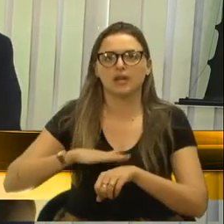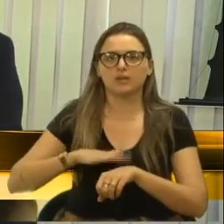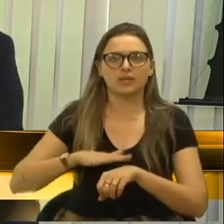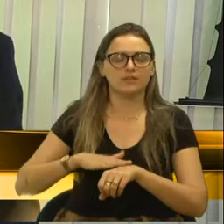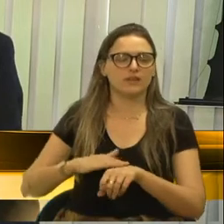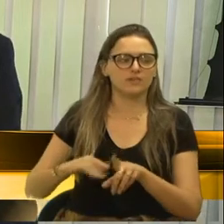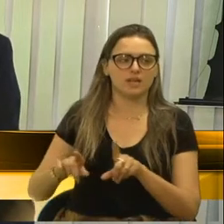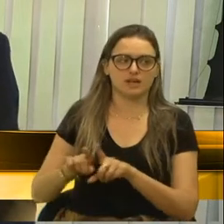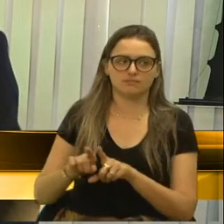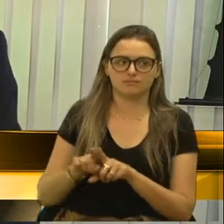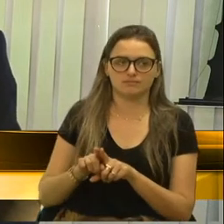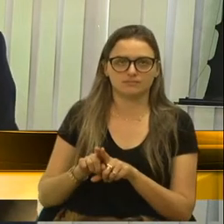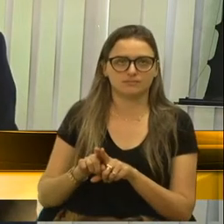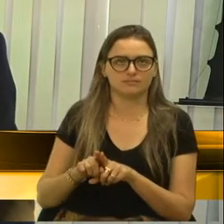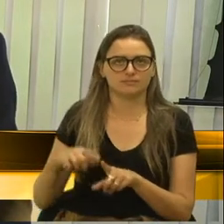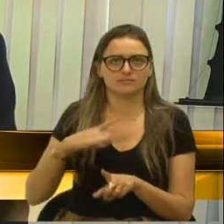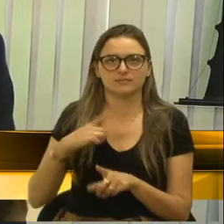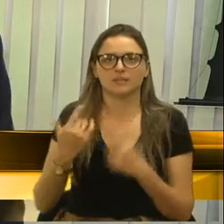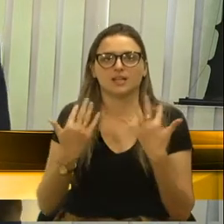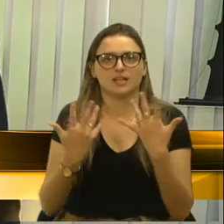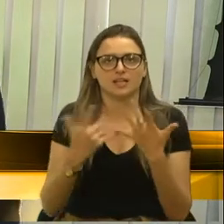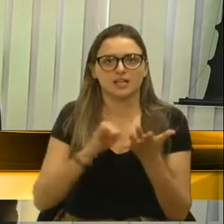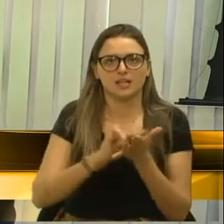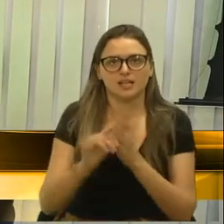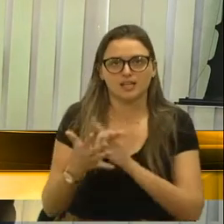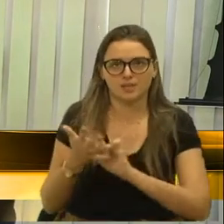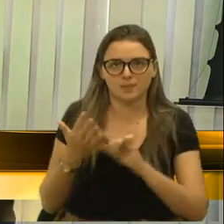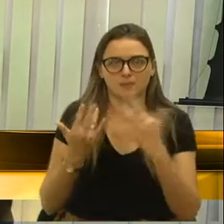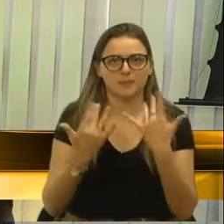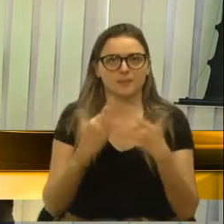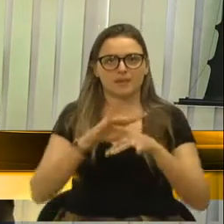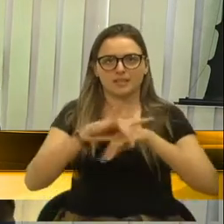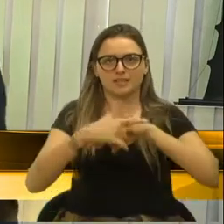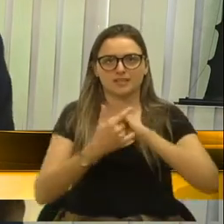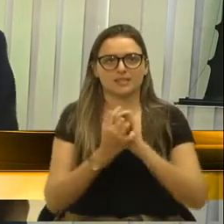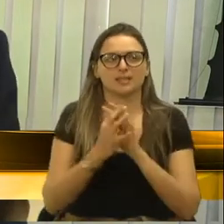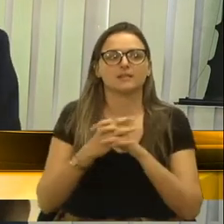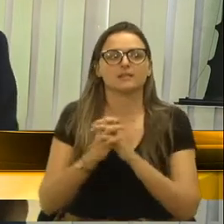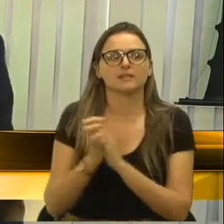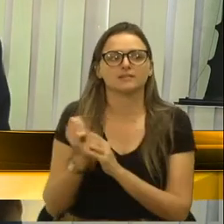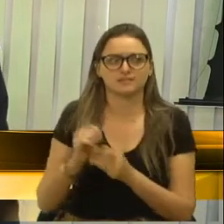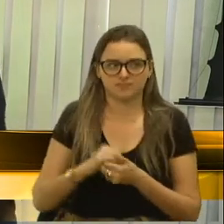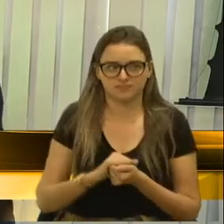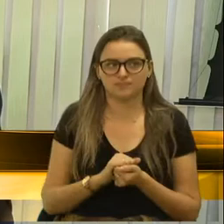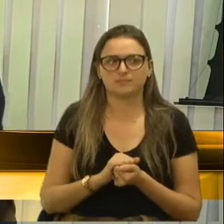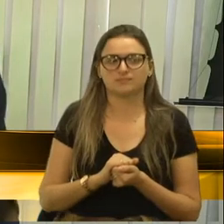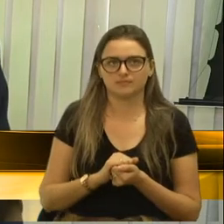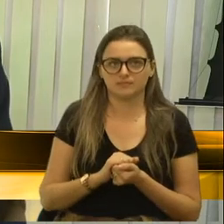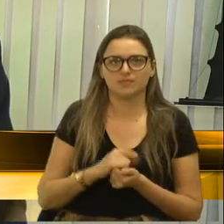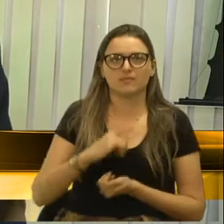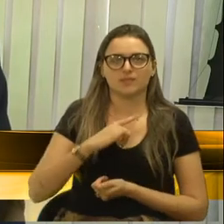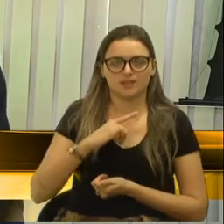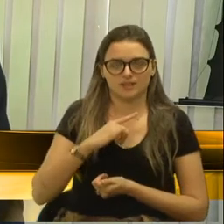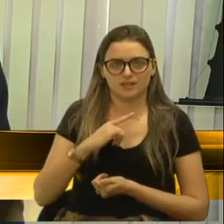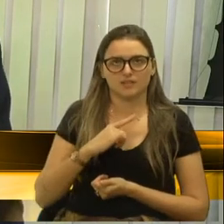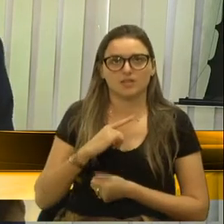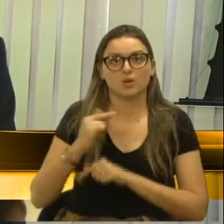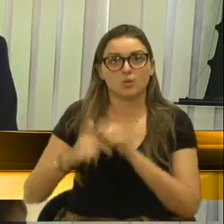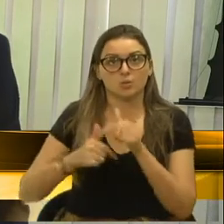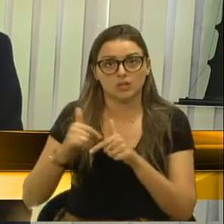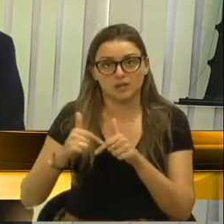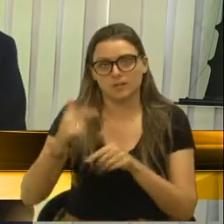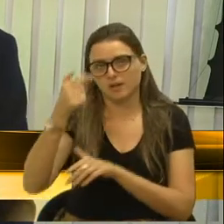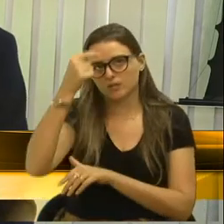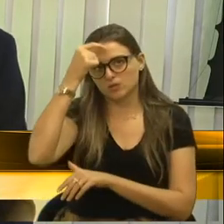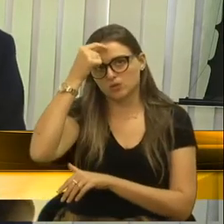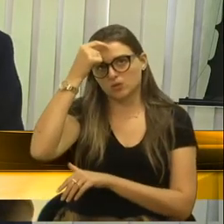higienizando roupas, calçados, as mãos, as famílias têm gastado mais água. Então, além de um trabalho de conscientização